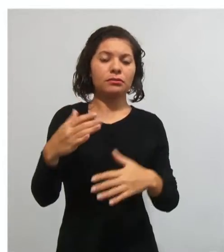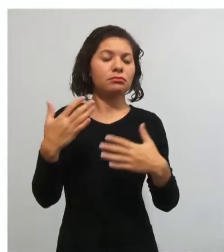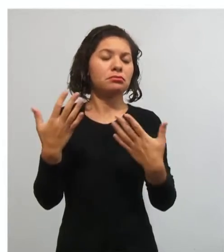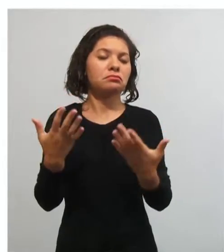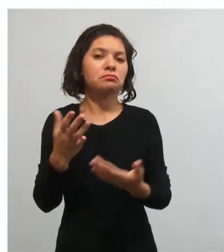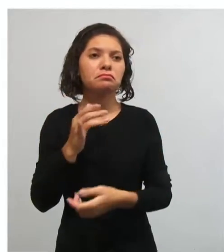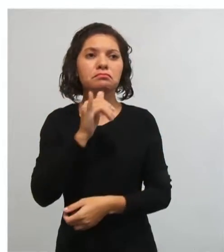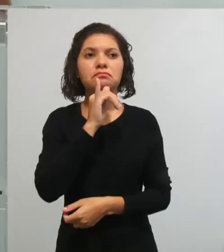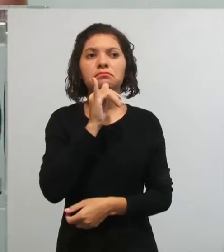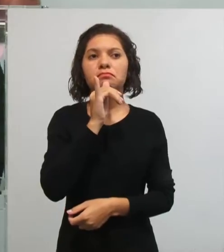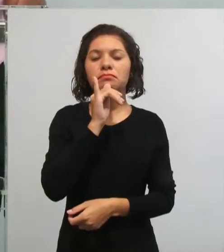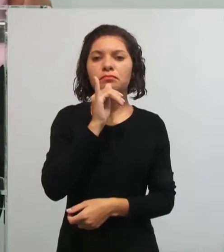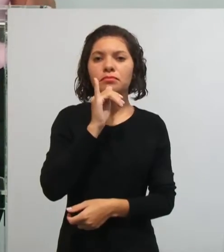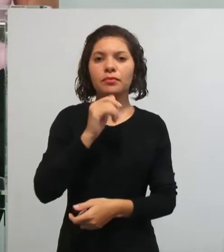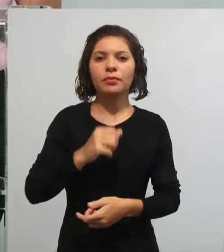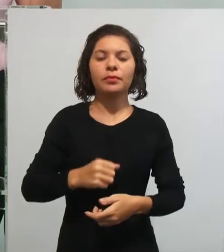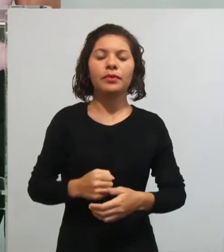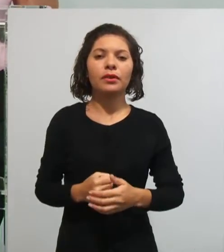quando